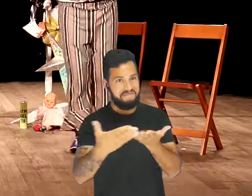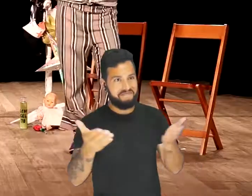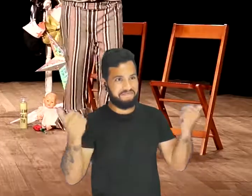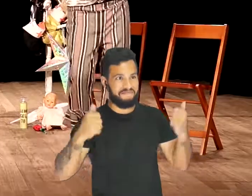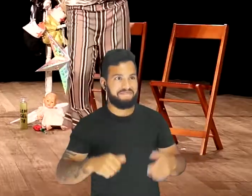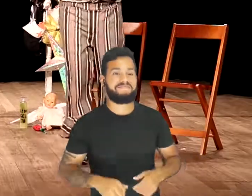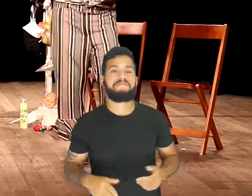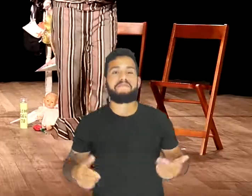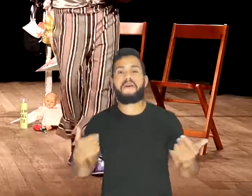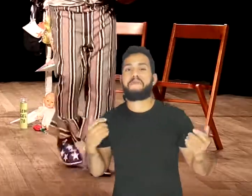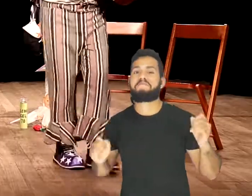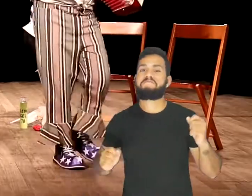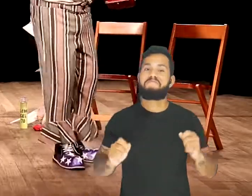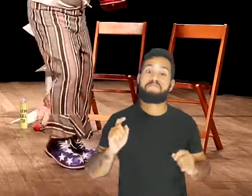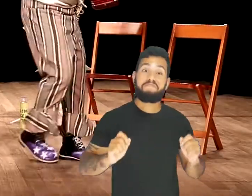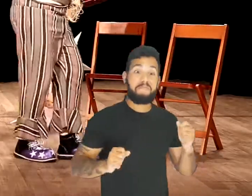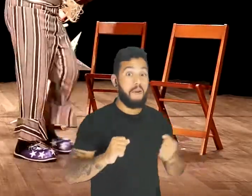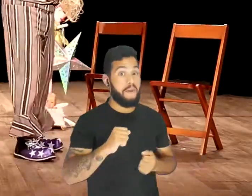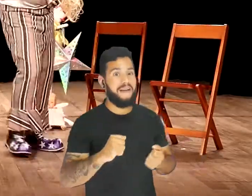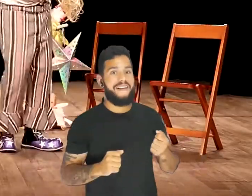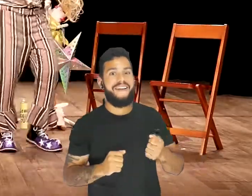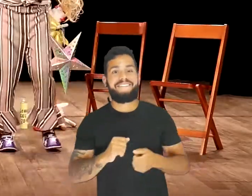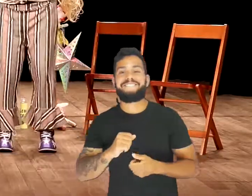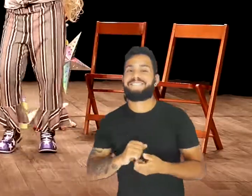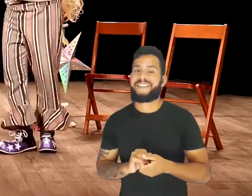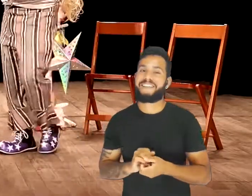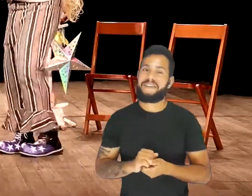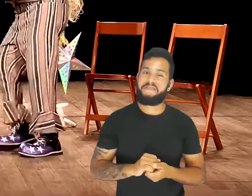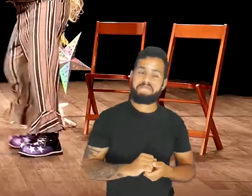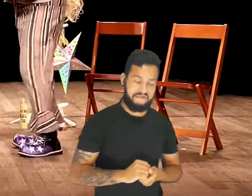La la la la la la la la